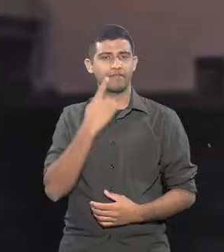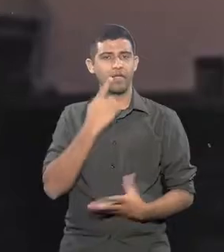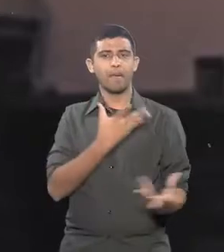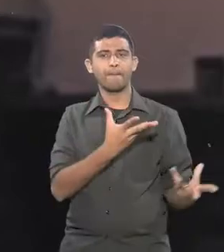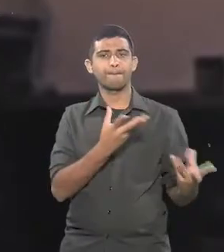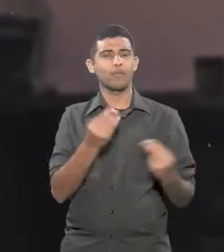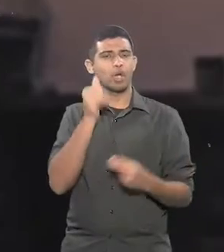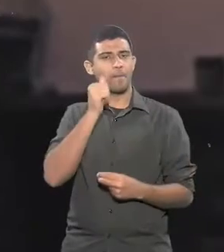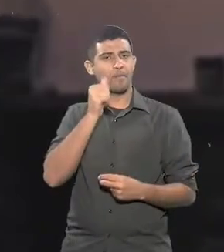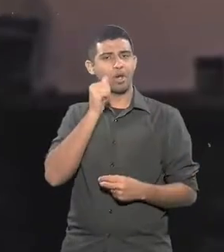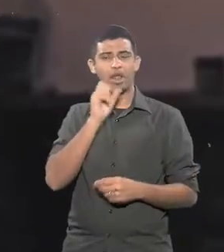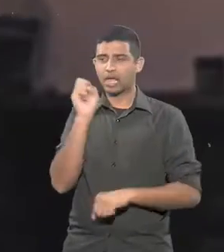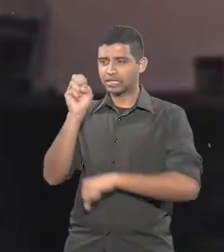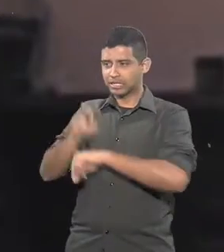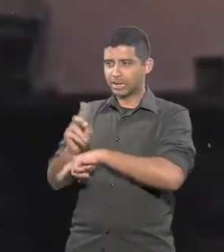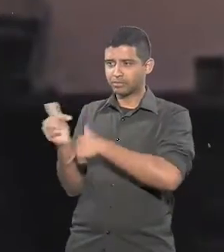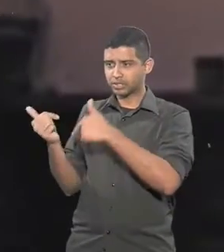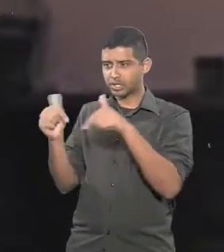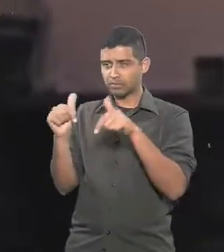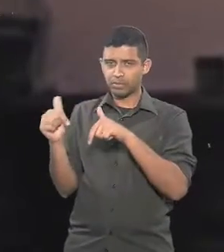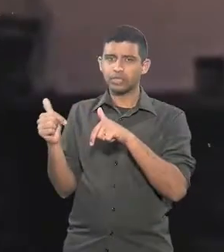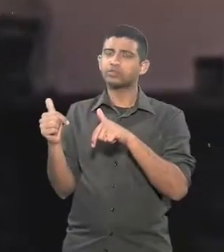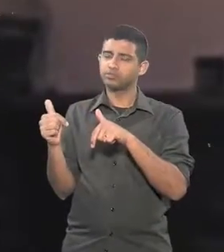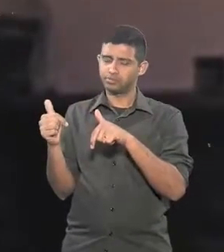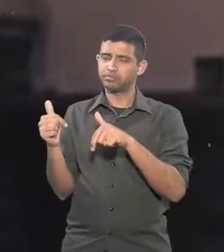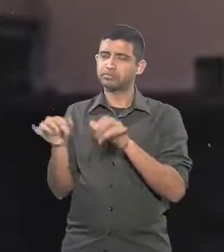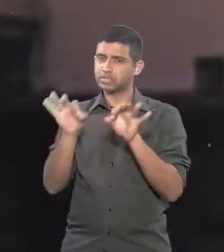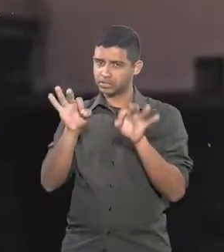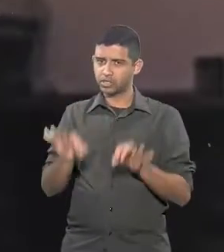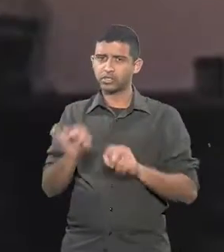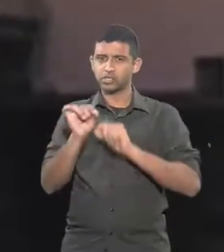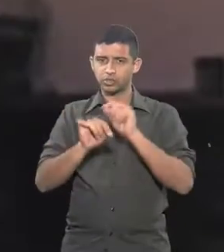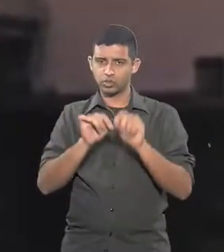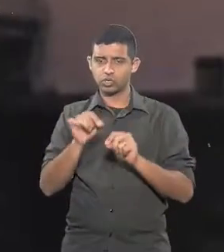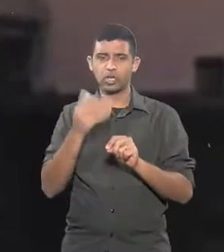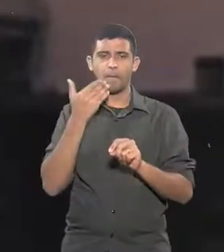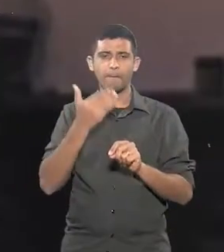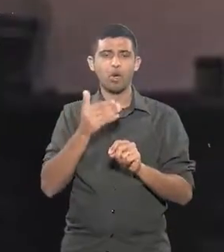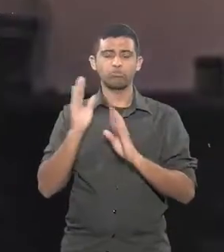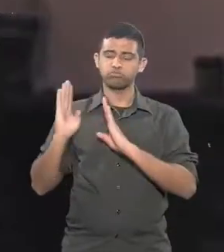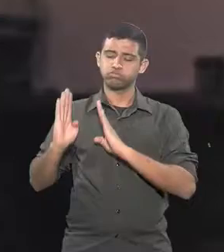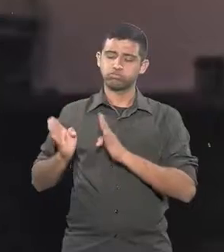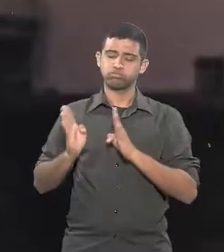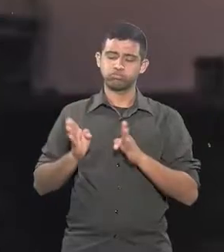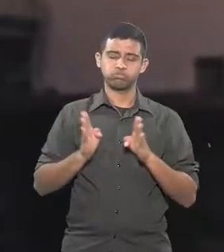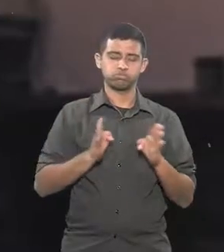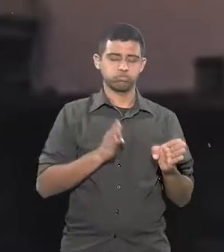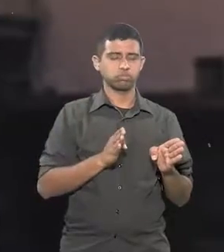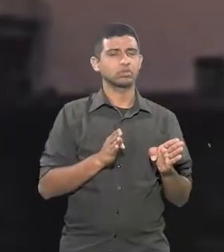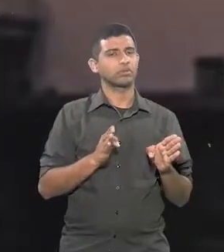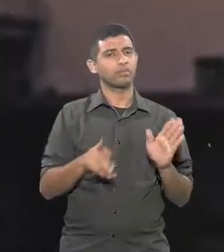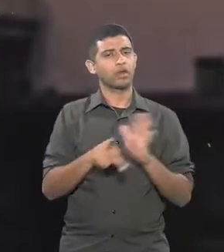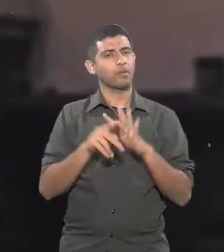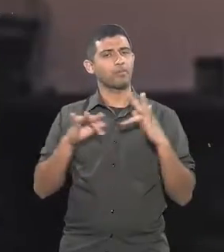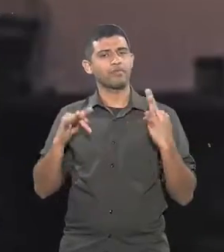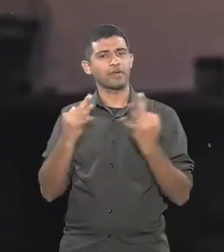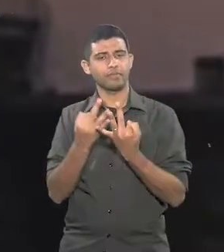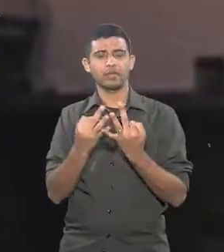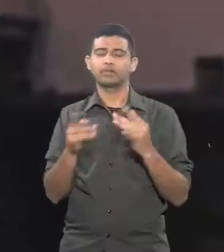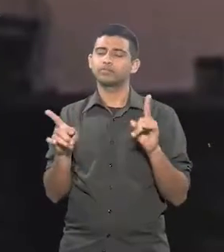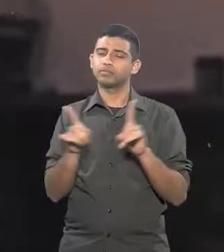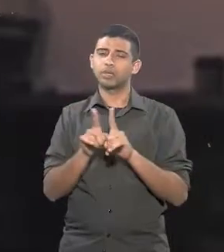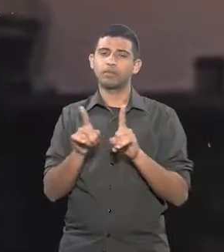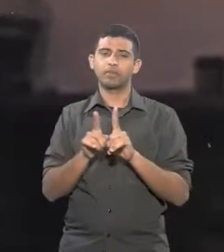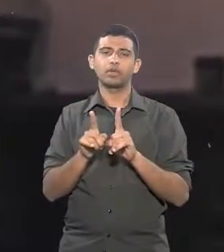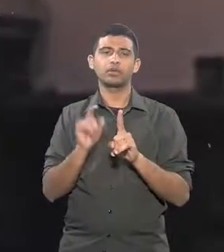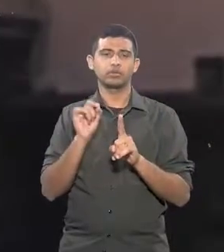essa ida das mulheres ao mercado de trabalho, né, com certeza determina, sim, essa questão da organização familiar,